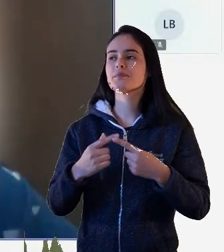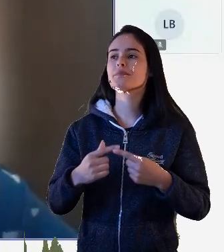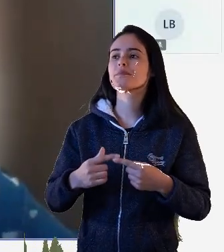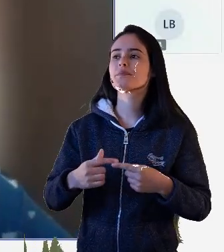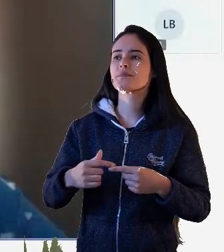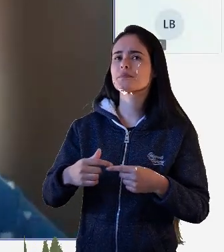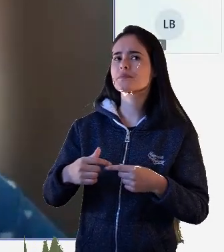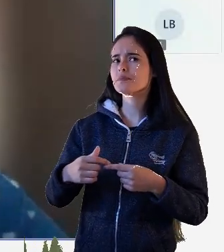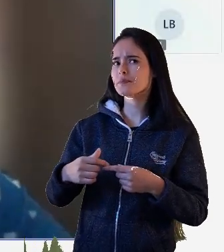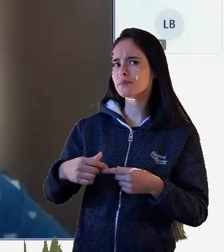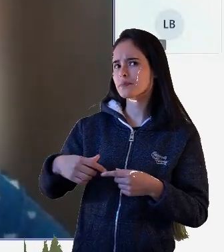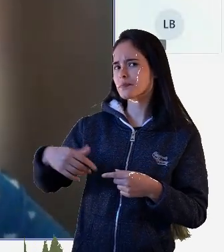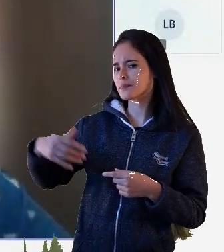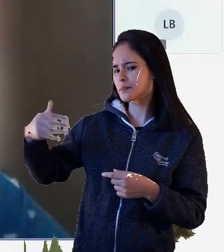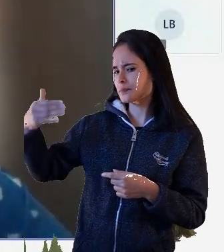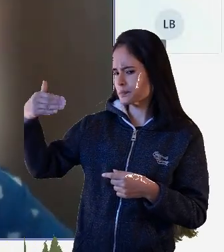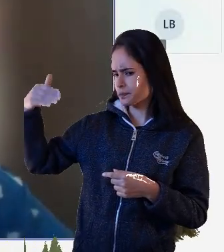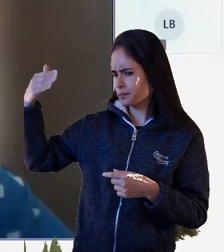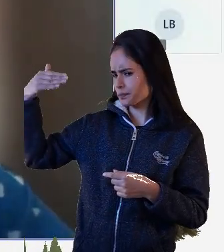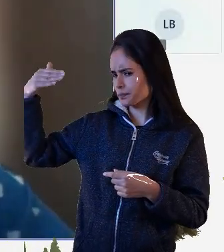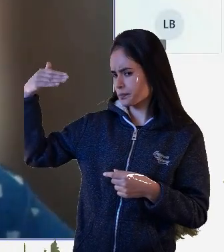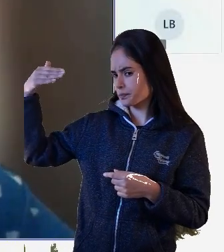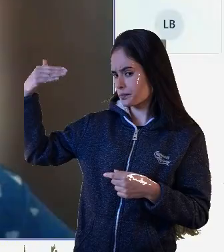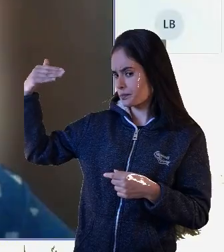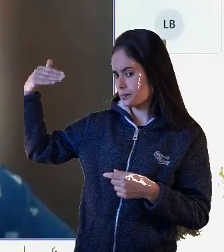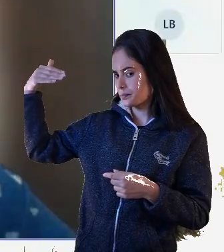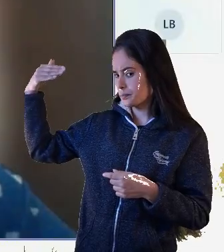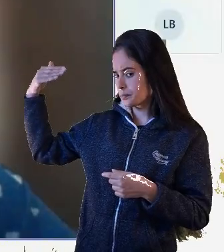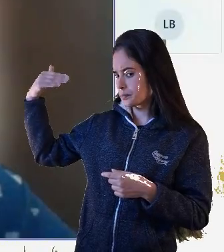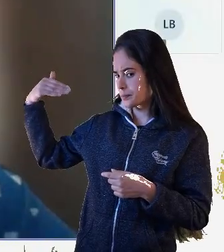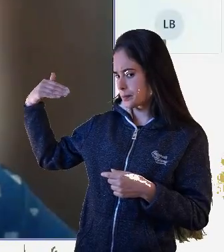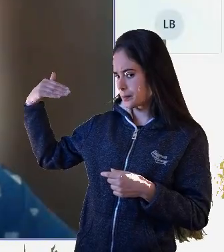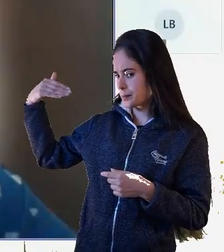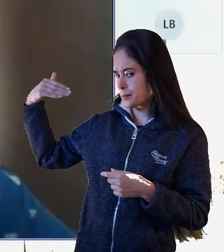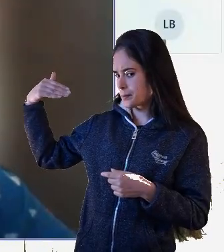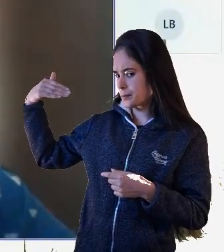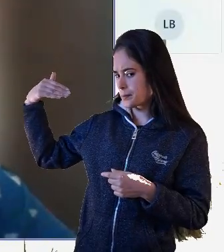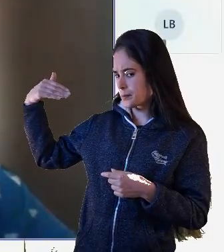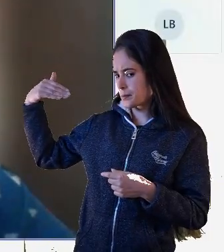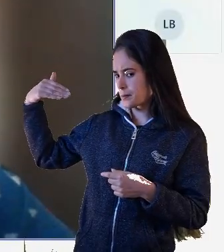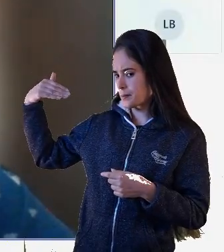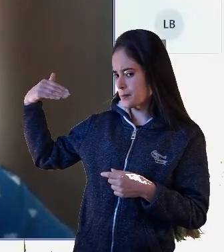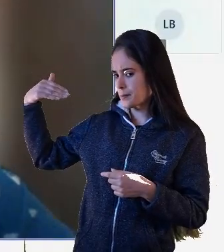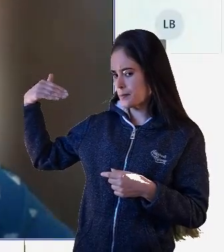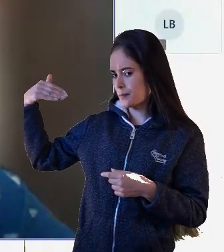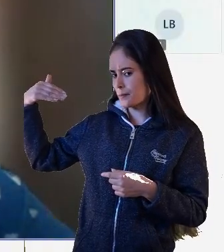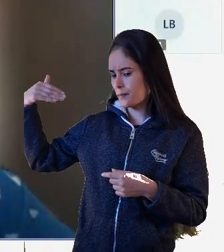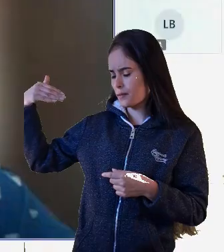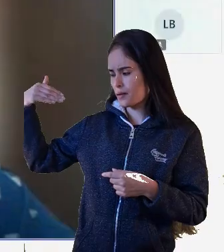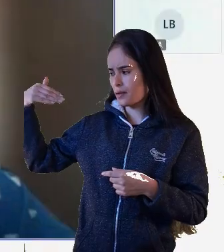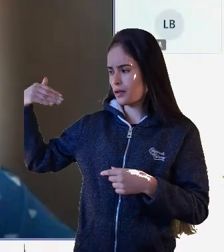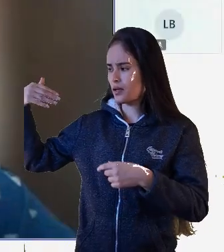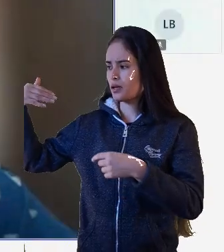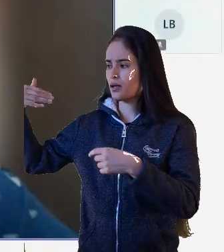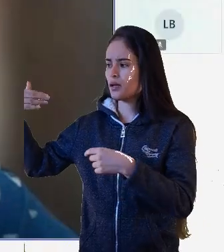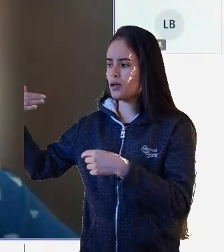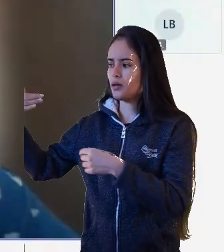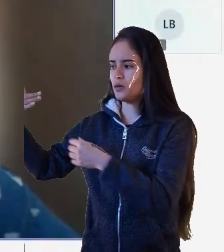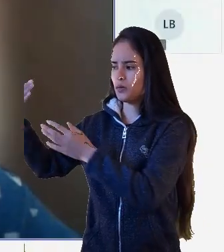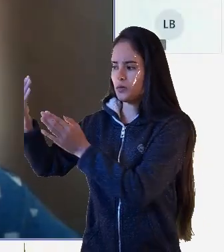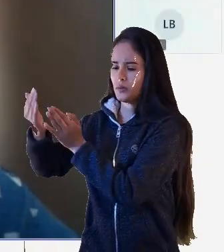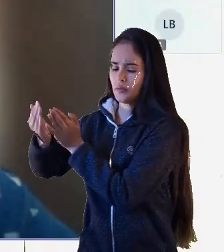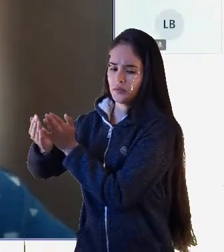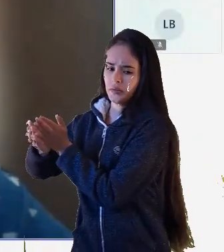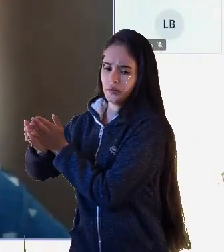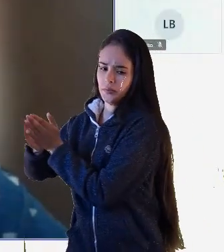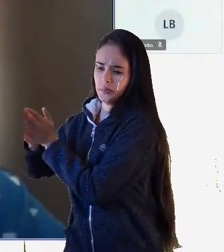eles paravam antes, né, de pisar em solo brasileiro, né, eles paravam, né, em algumas ilhas e tal,